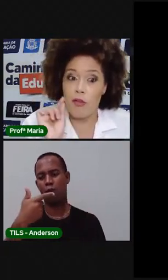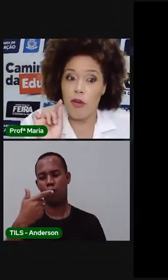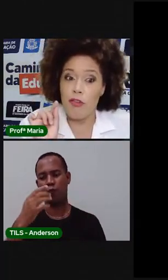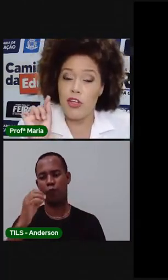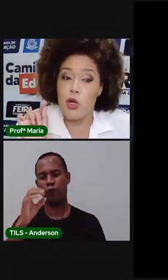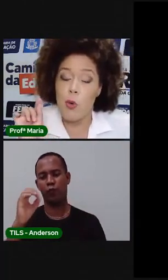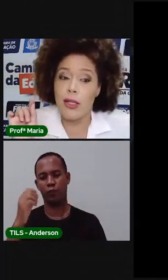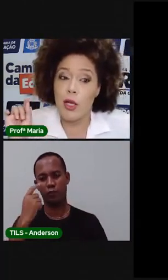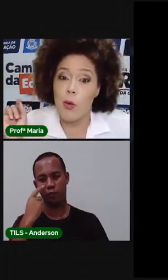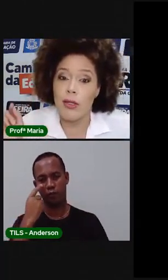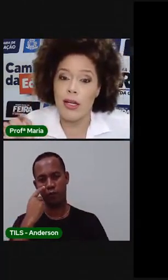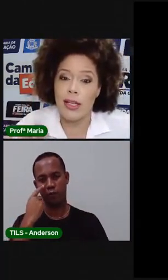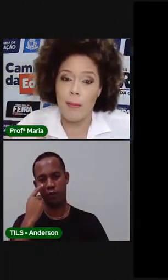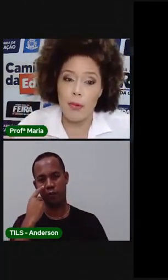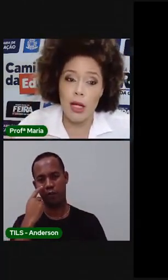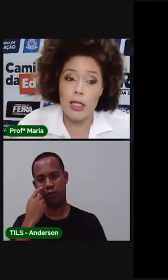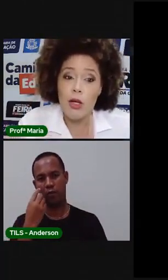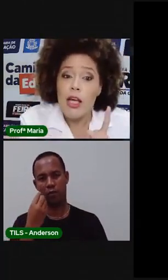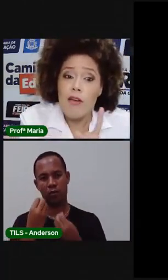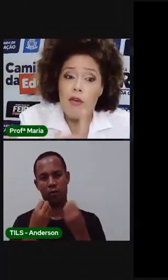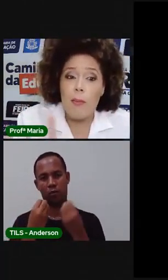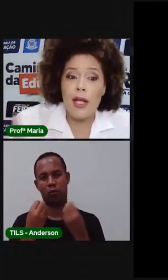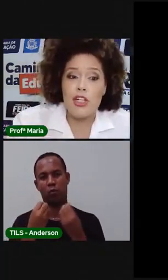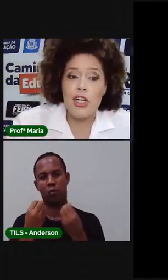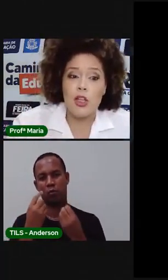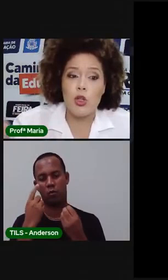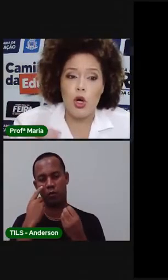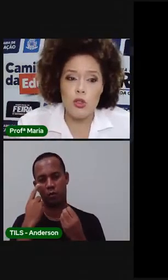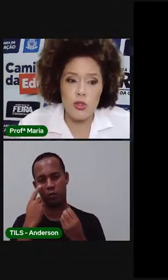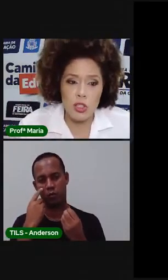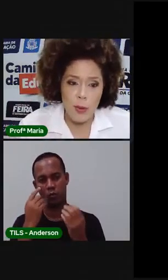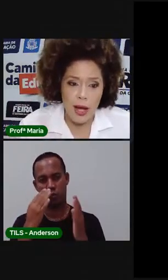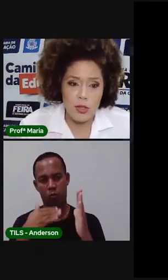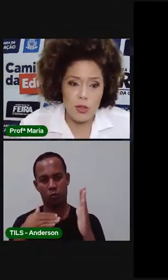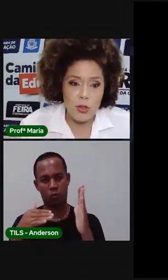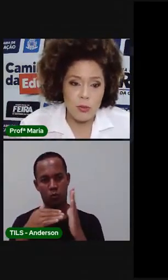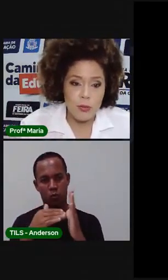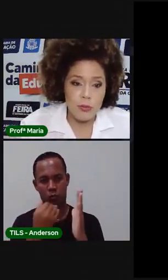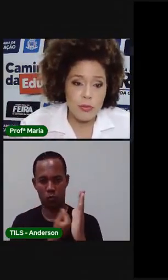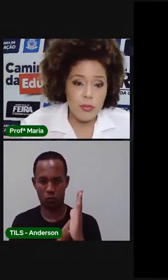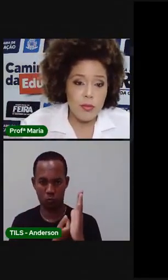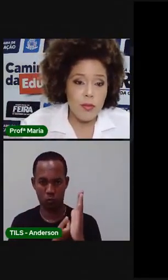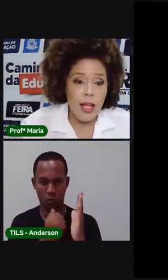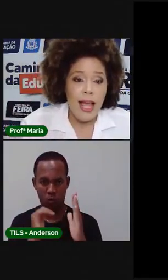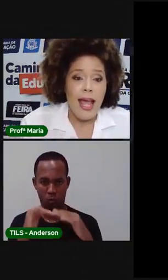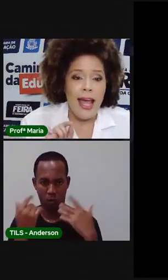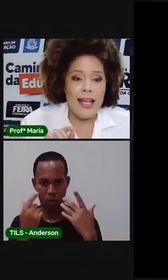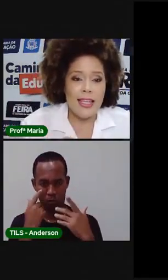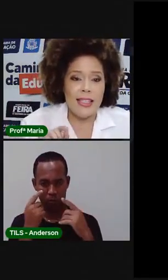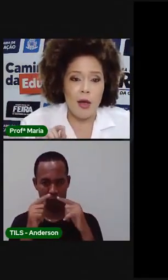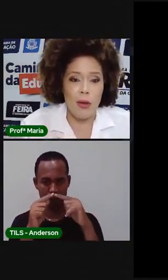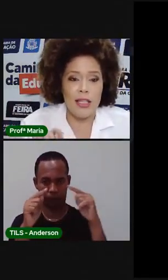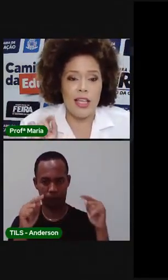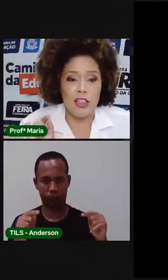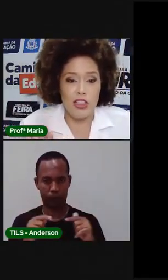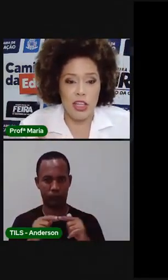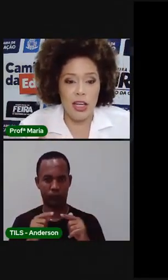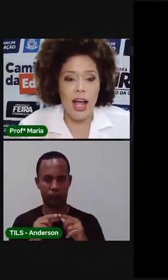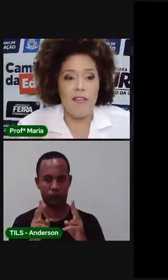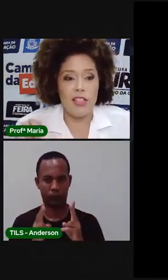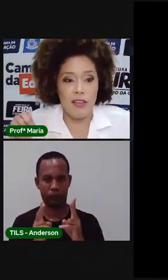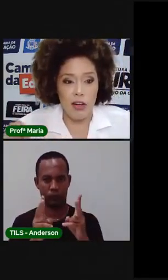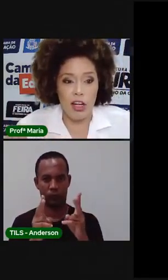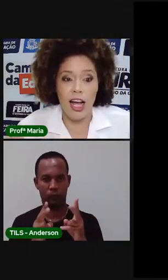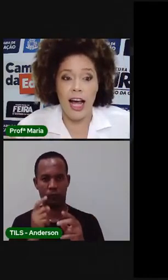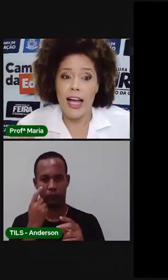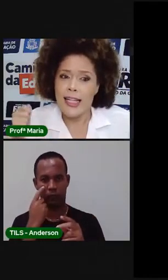aí eu vou ver de quanto em quanto ele está pulando e vou preencher todos os espaços. Essa sequência de...